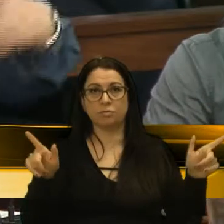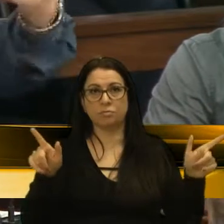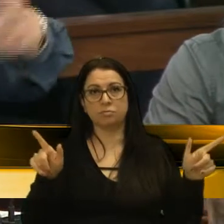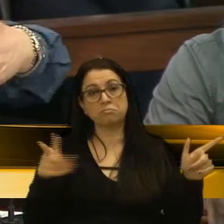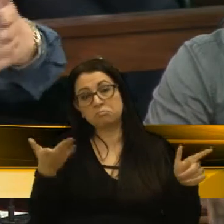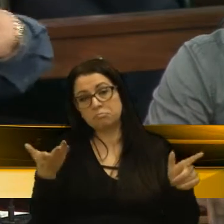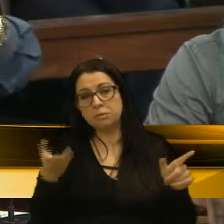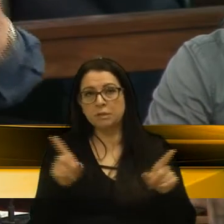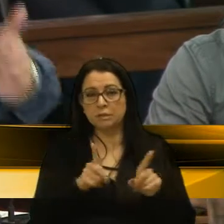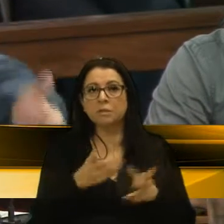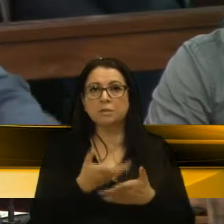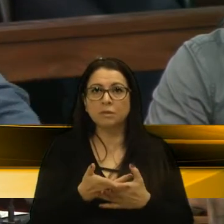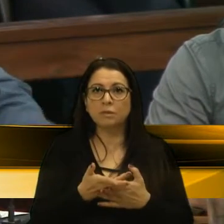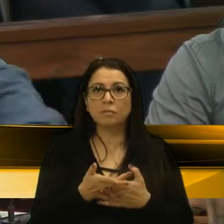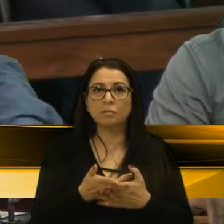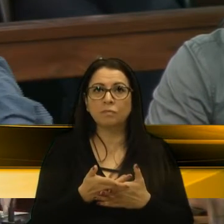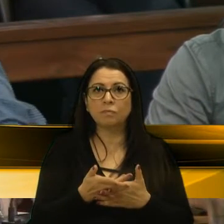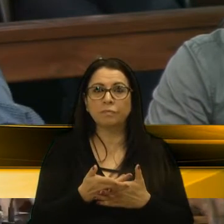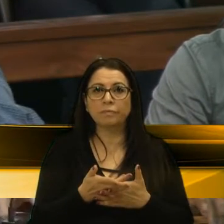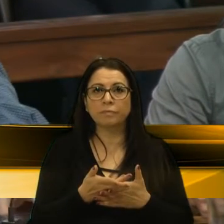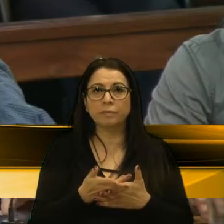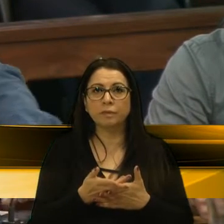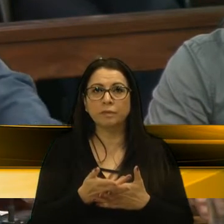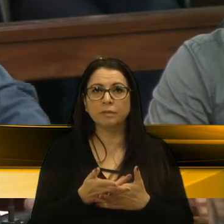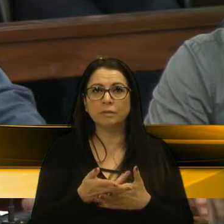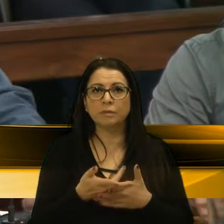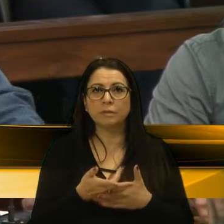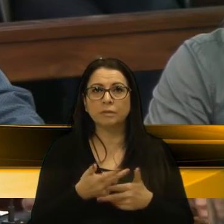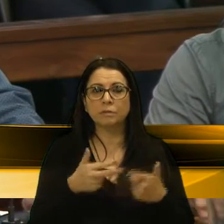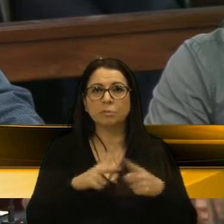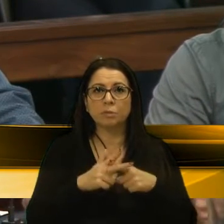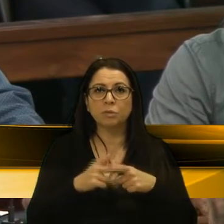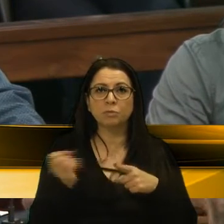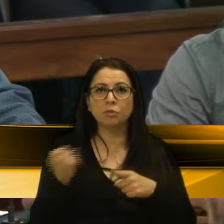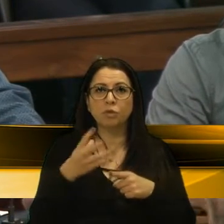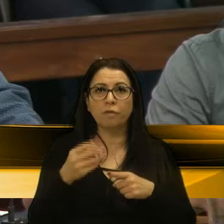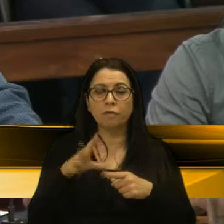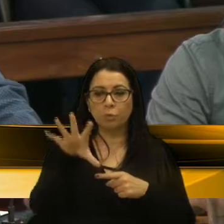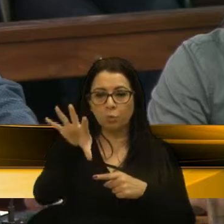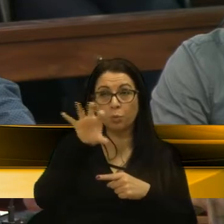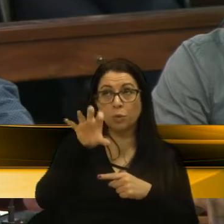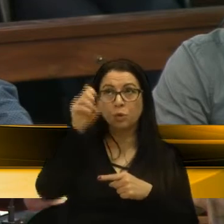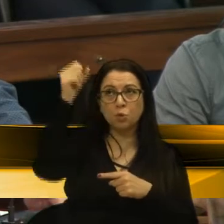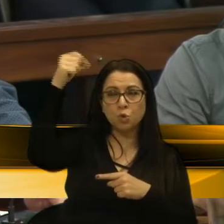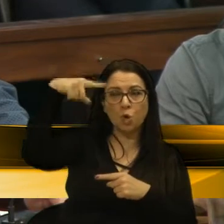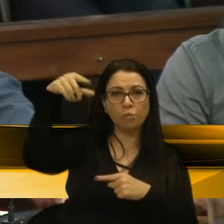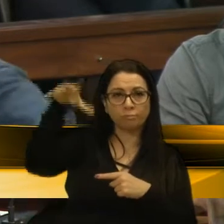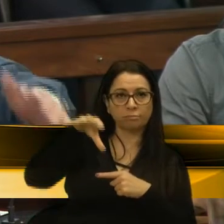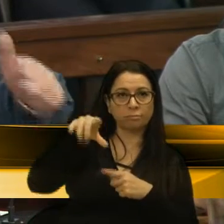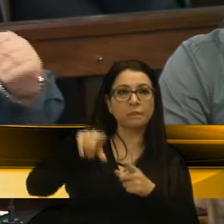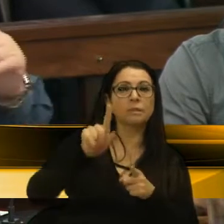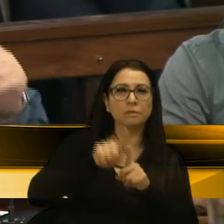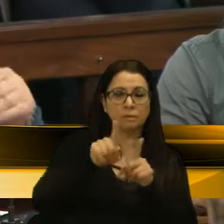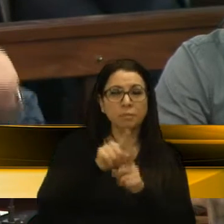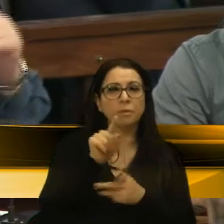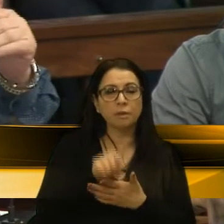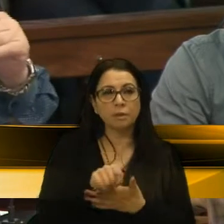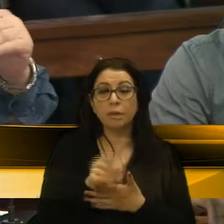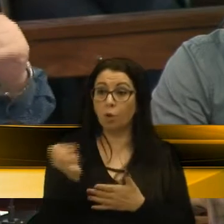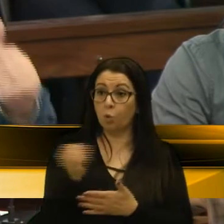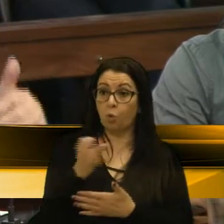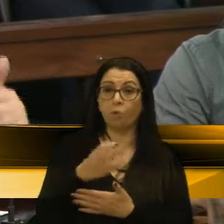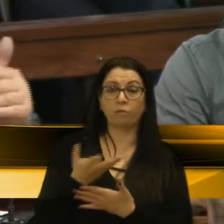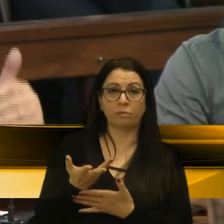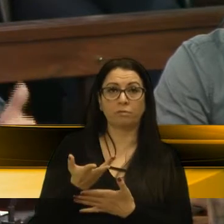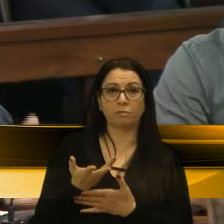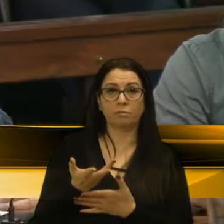através desses mecanismos novos aí de captação de luz solar, né? Então, extremamente inovadoras,